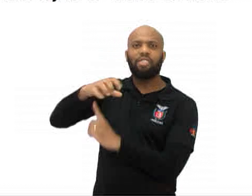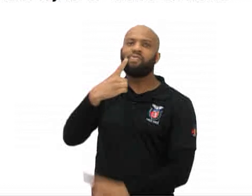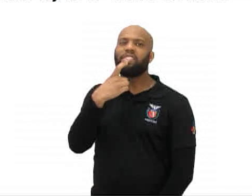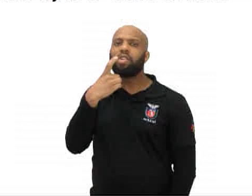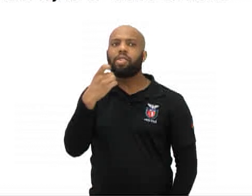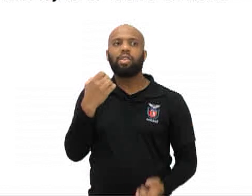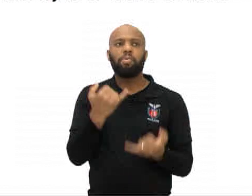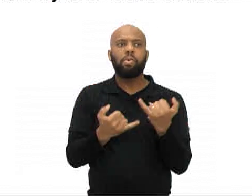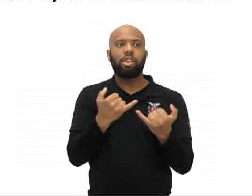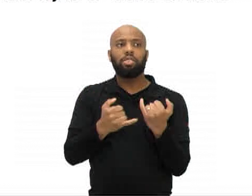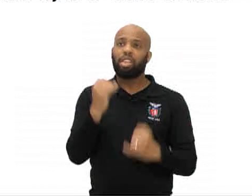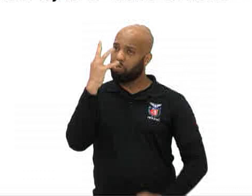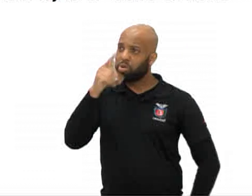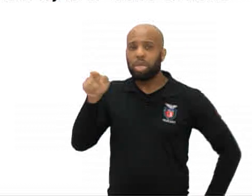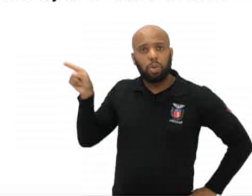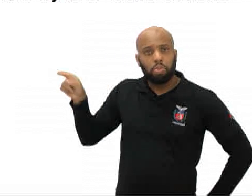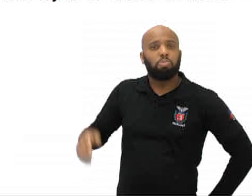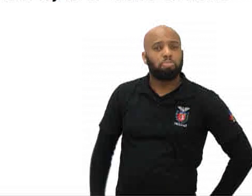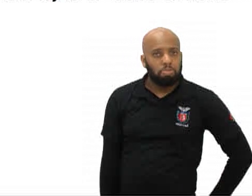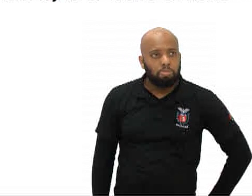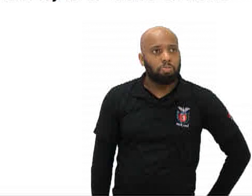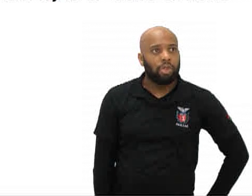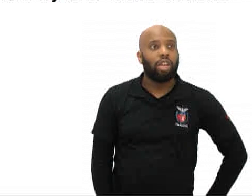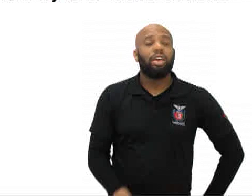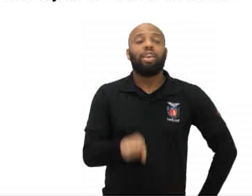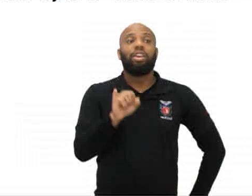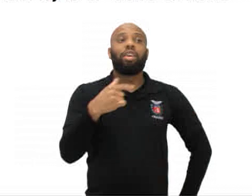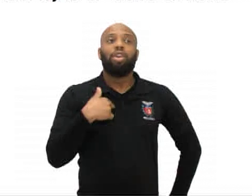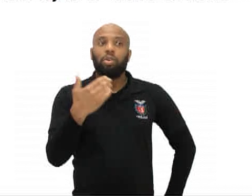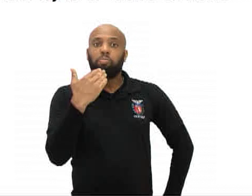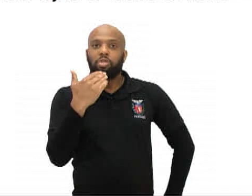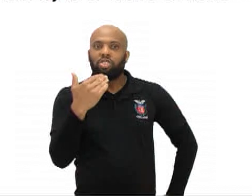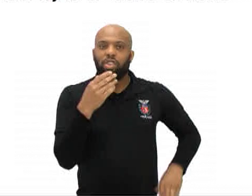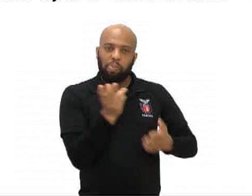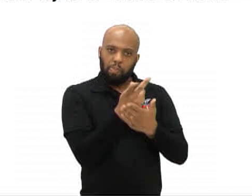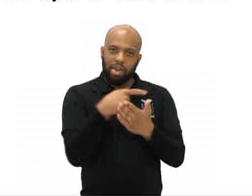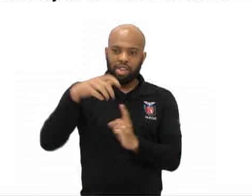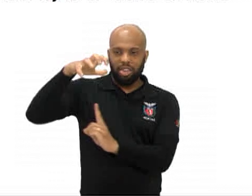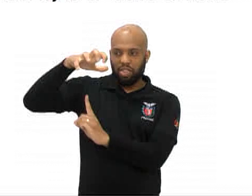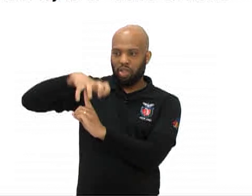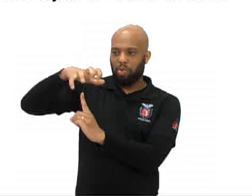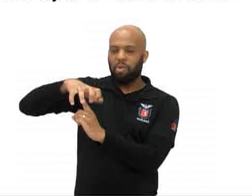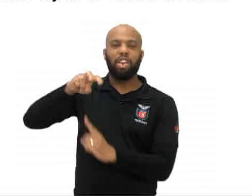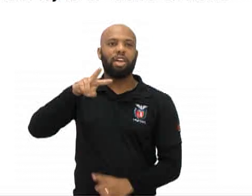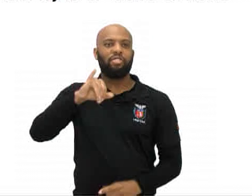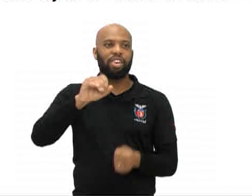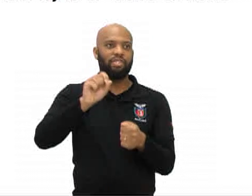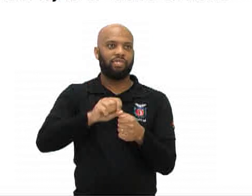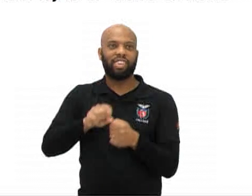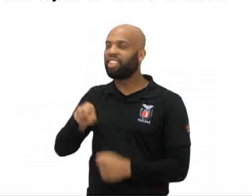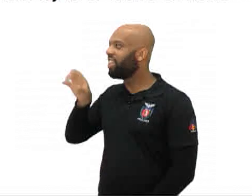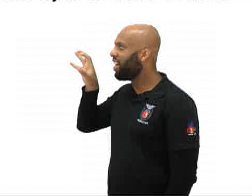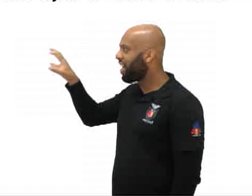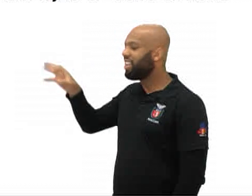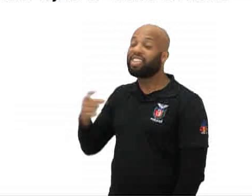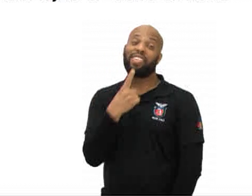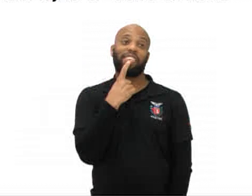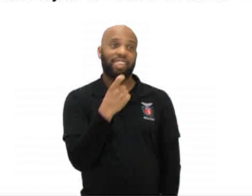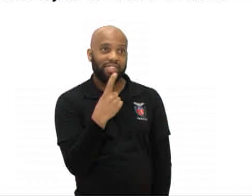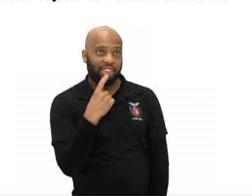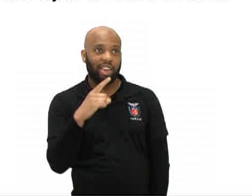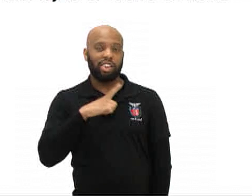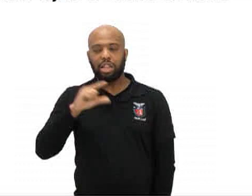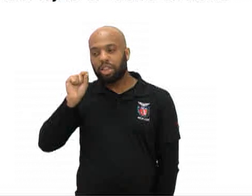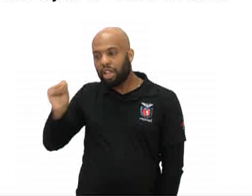É o cogumelo mais bonitinho de todos, né? Se eu te pedir para desenhar um cogumelo, eu tenho certeza que você vai fazer esse cogumelo vermelhinho